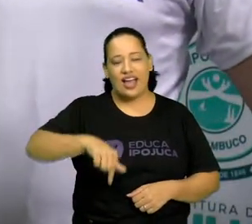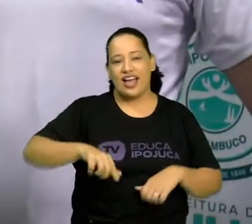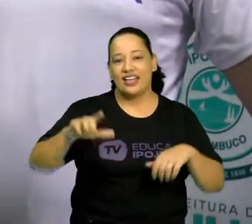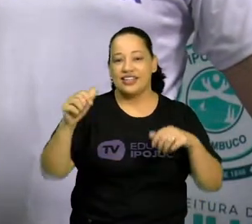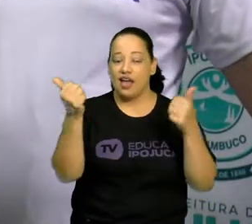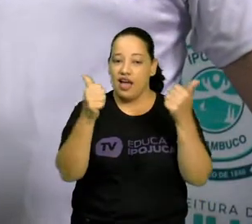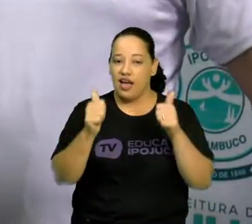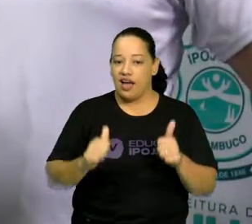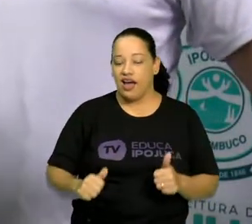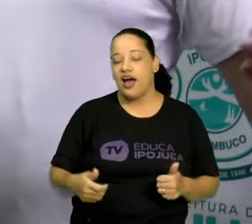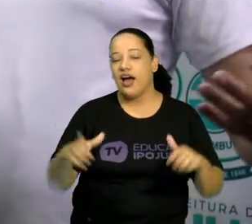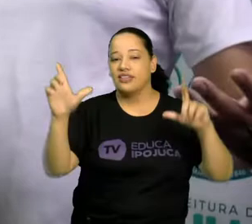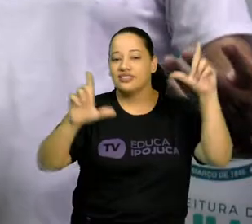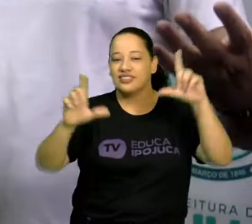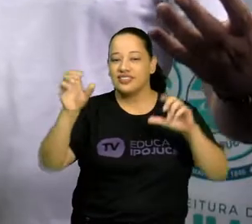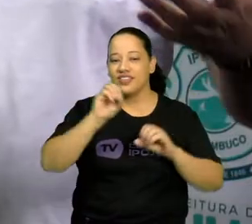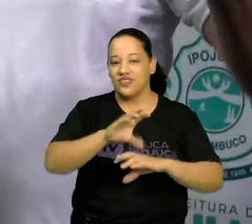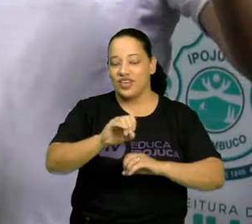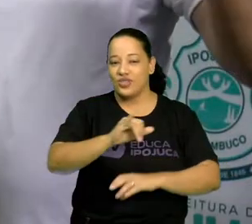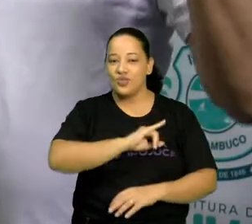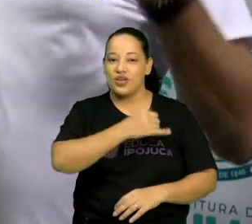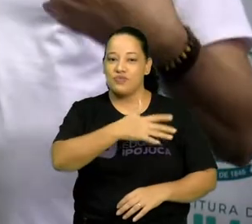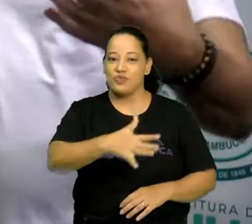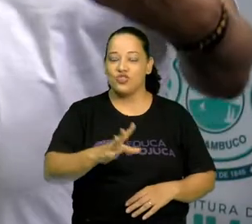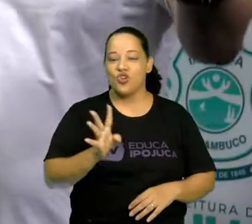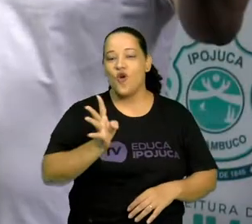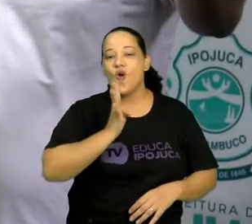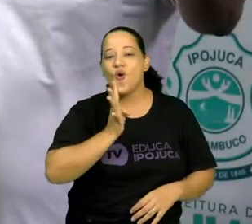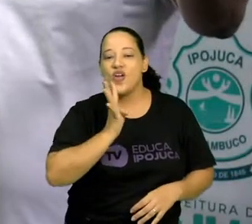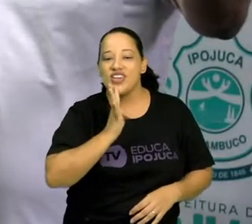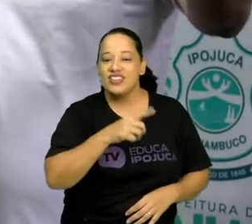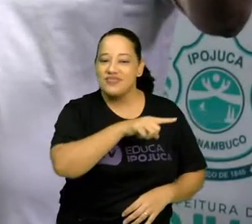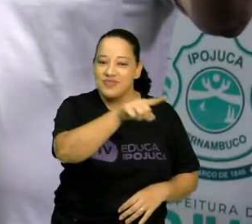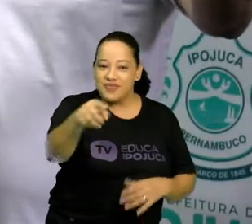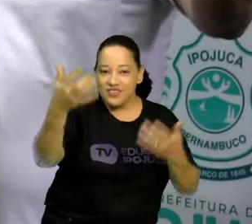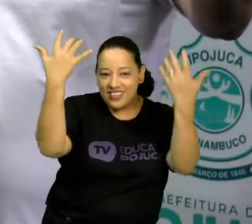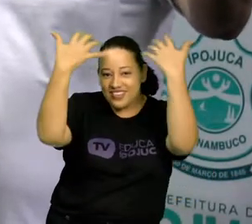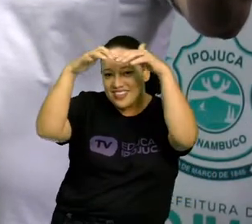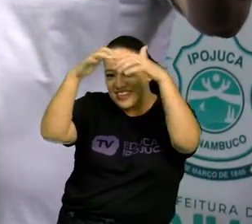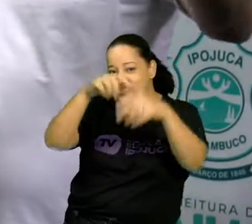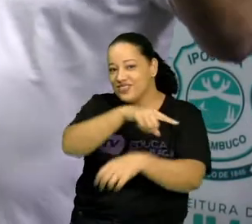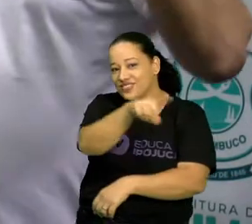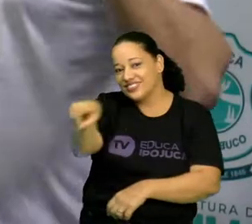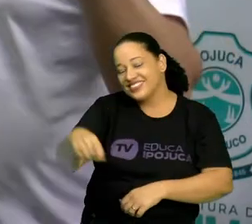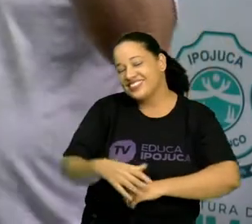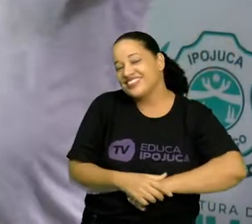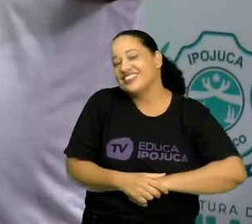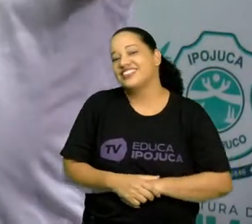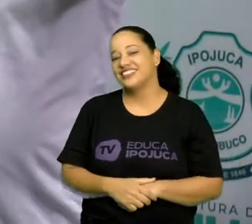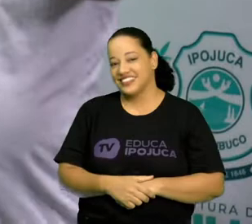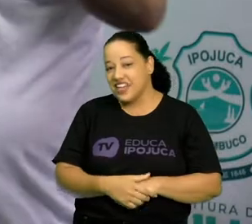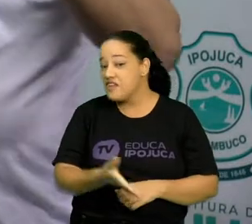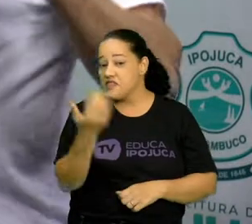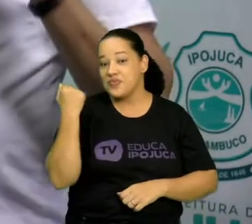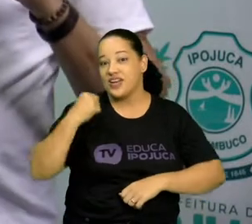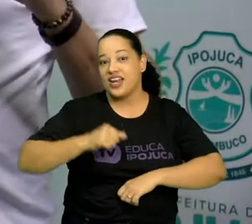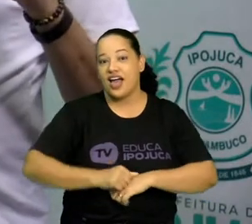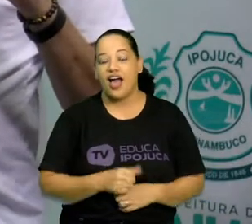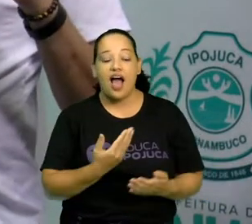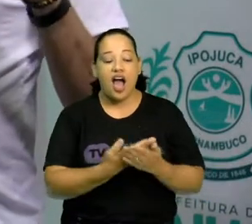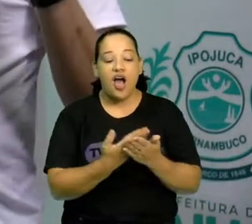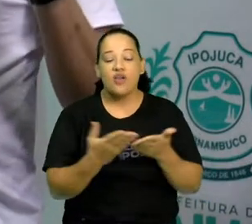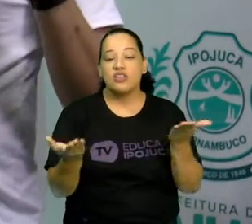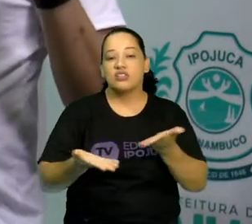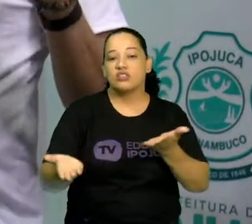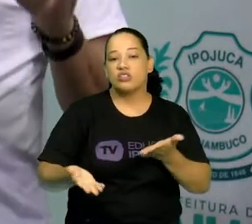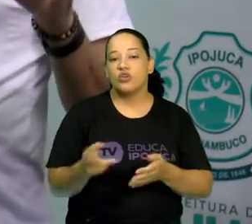Educa Ipojuca, levando conhecimento para esses cérebros brilhantes que são os de vocês. Então vamos nessa? Na nossa aula